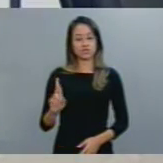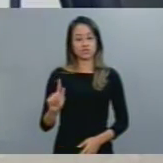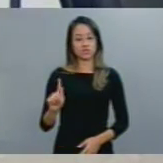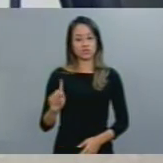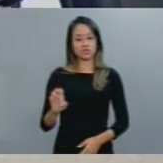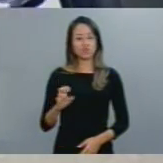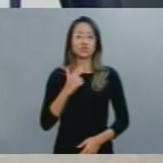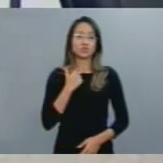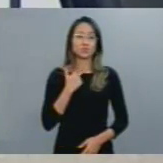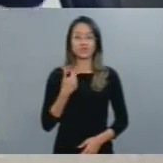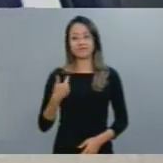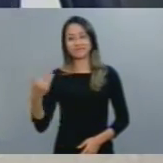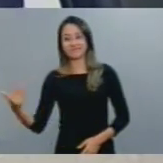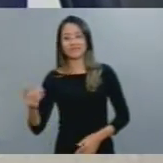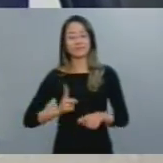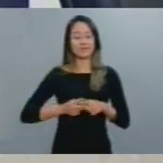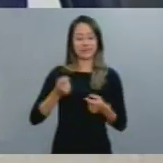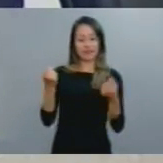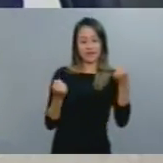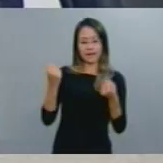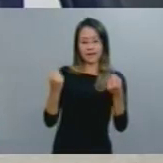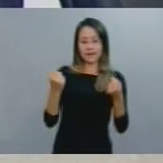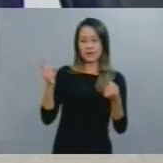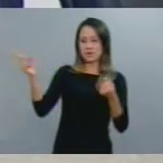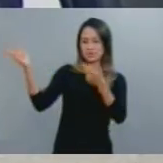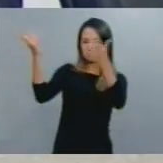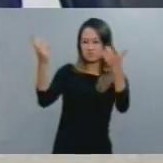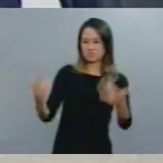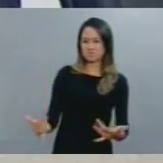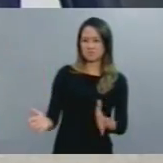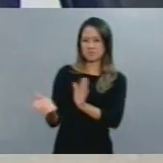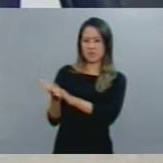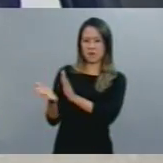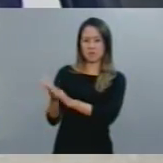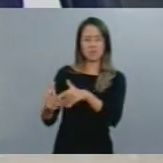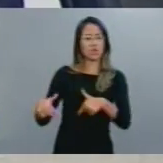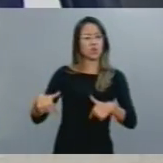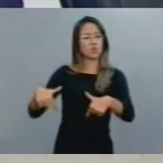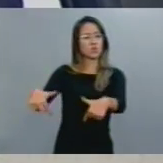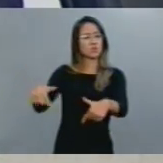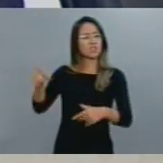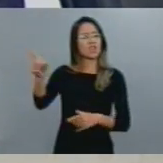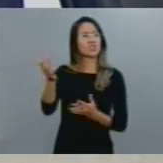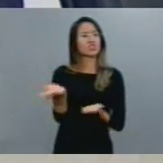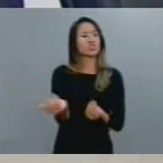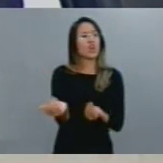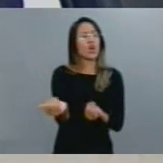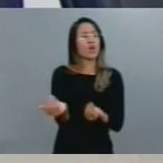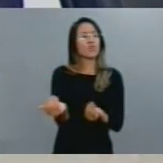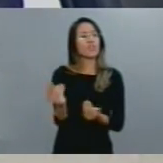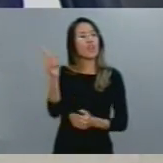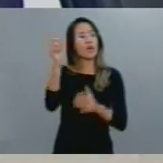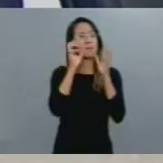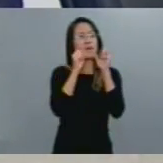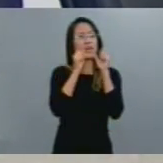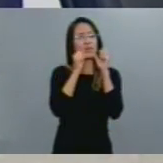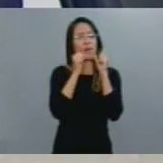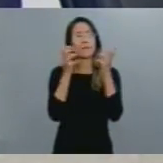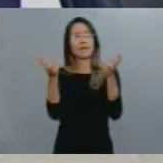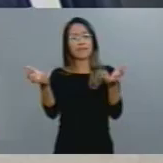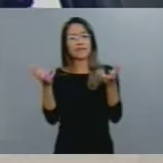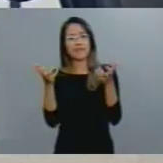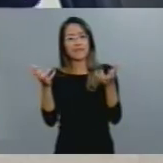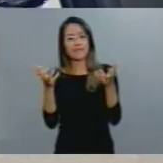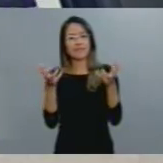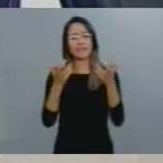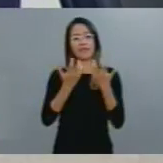uma parte, que eu vinha no carro, que fez um excelente pronunciamento, batalhando pela juventude de Maranguape, pela parte dos